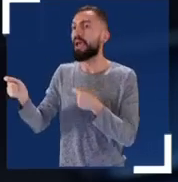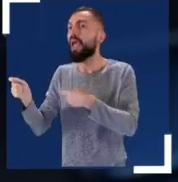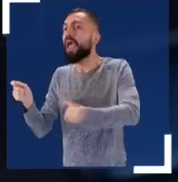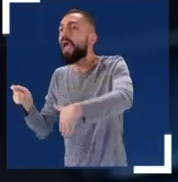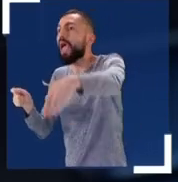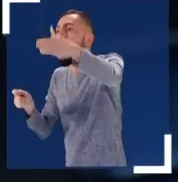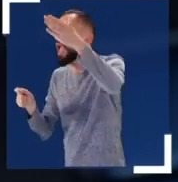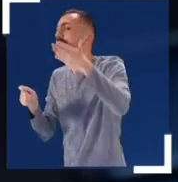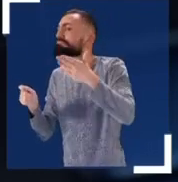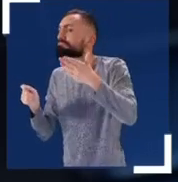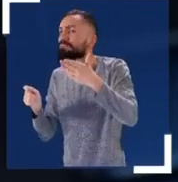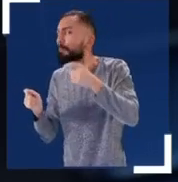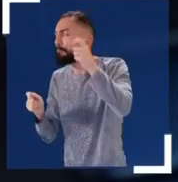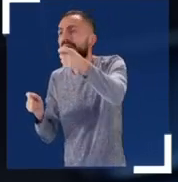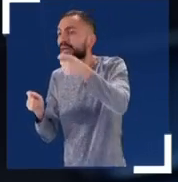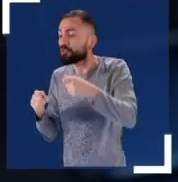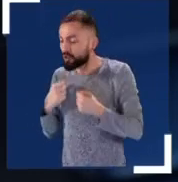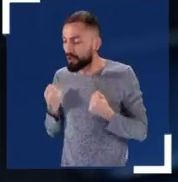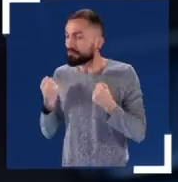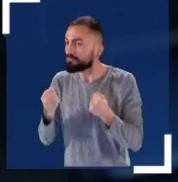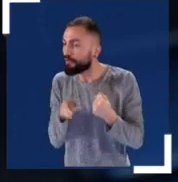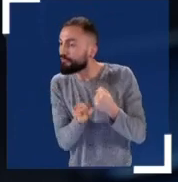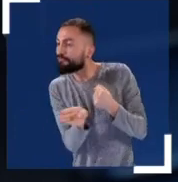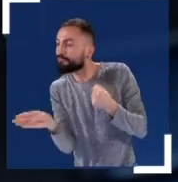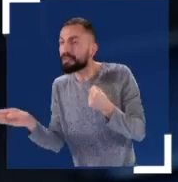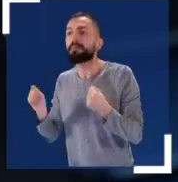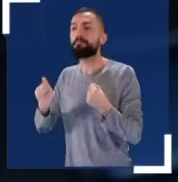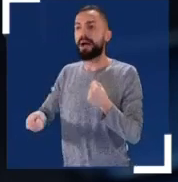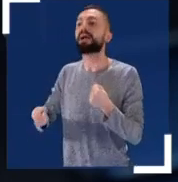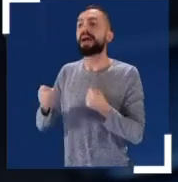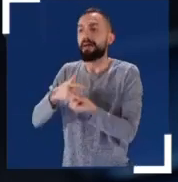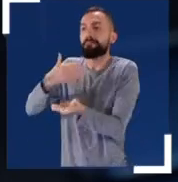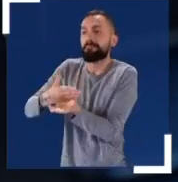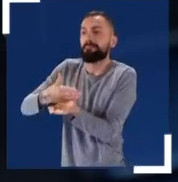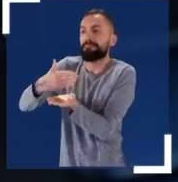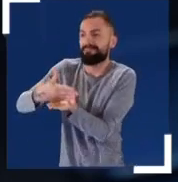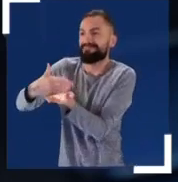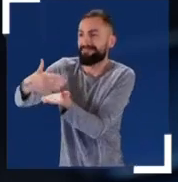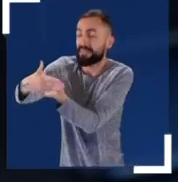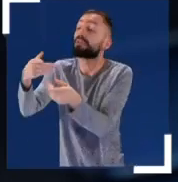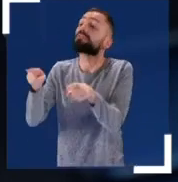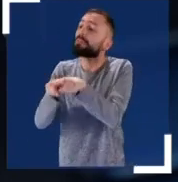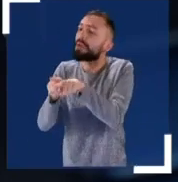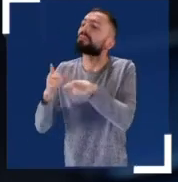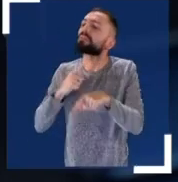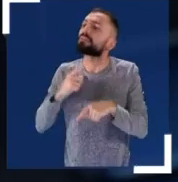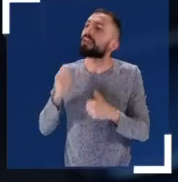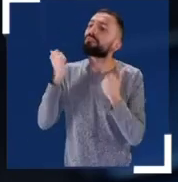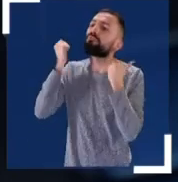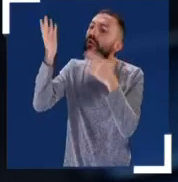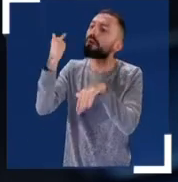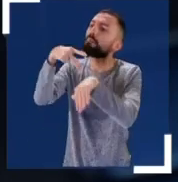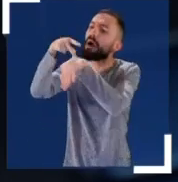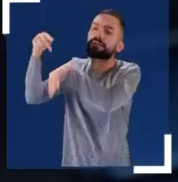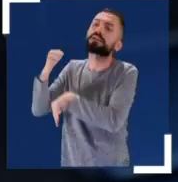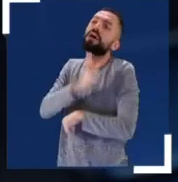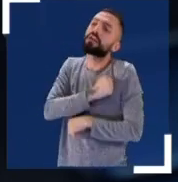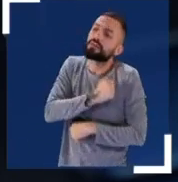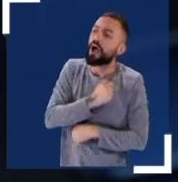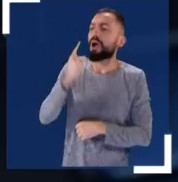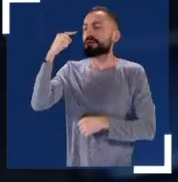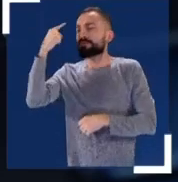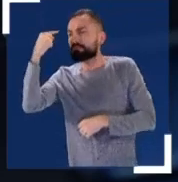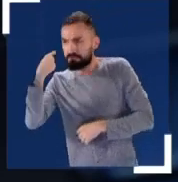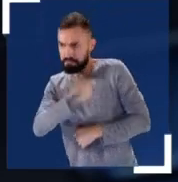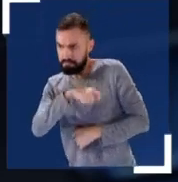que não usa. Vamos também adotar aqui a tarifa flexível, que existe na Espanha, nos Estados Unidos e no Canadá, onde você pode